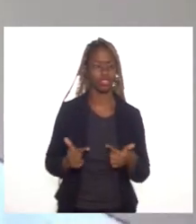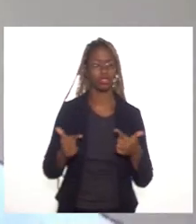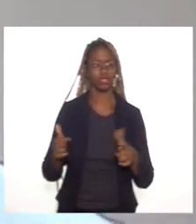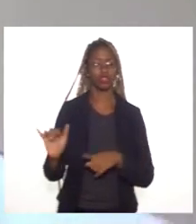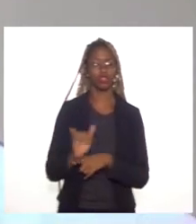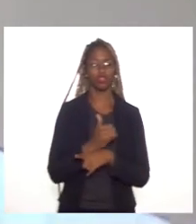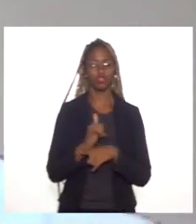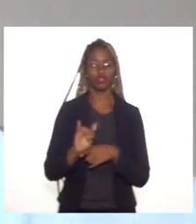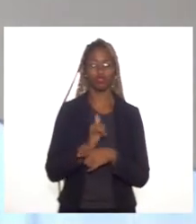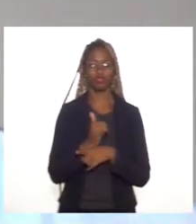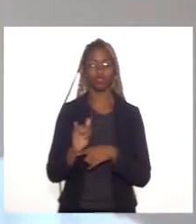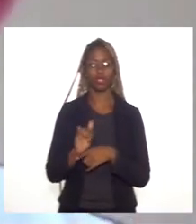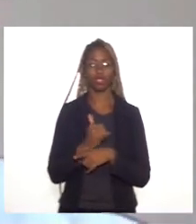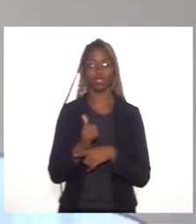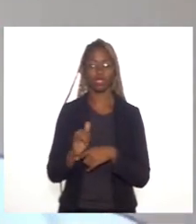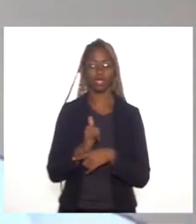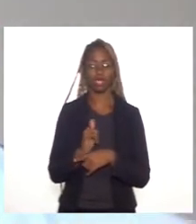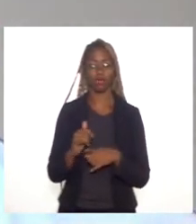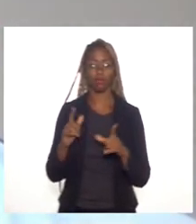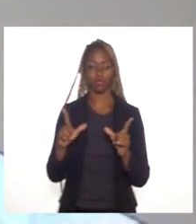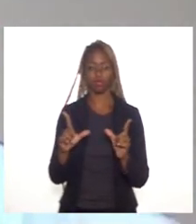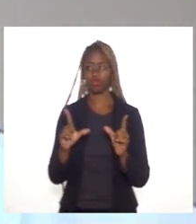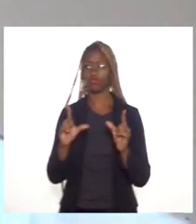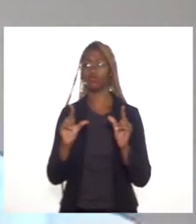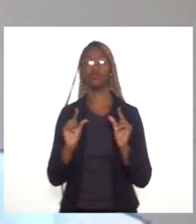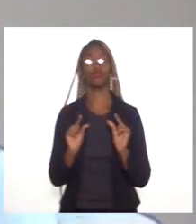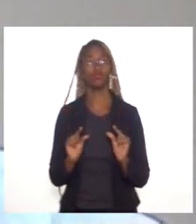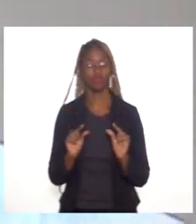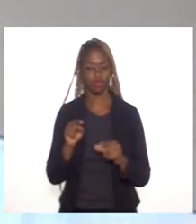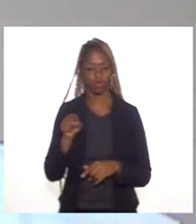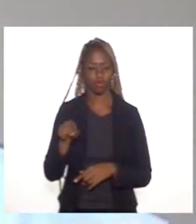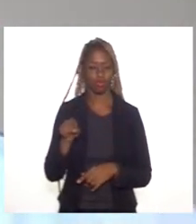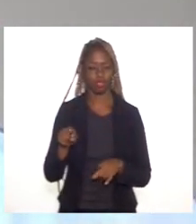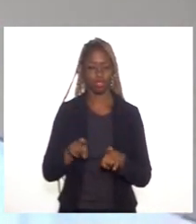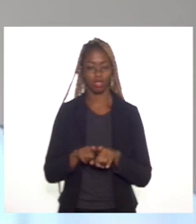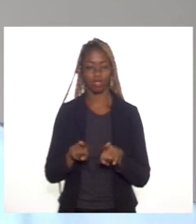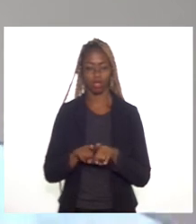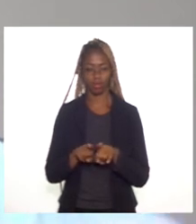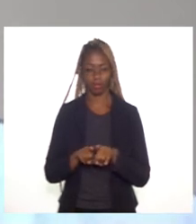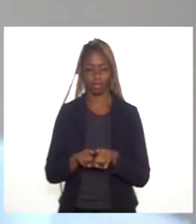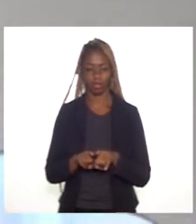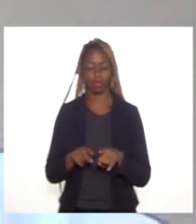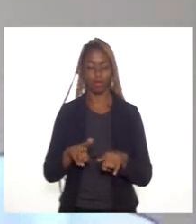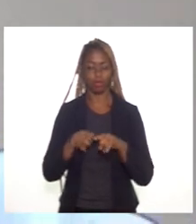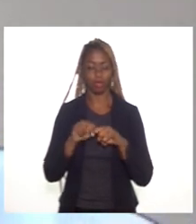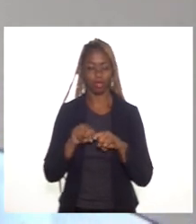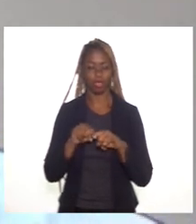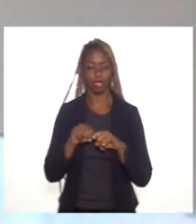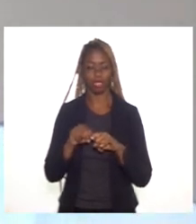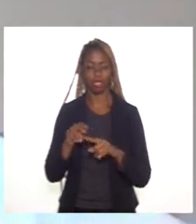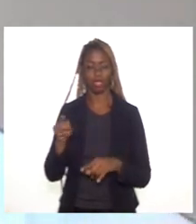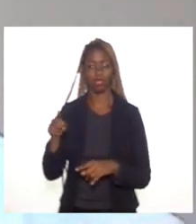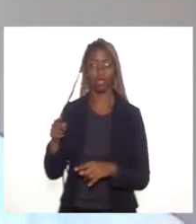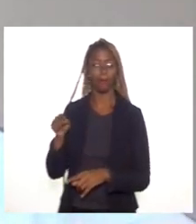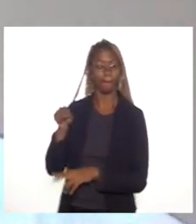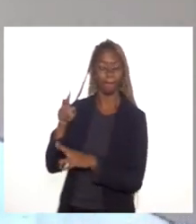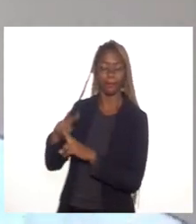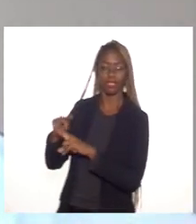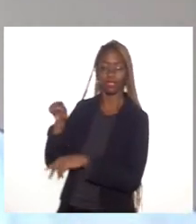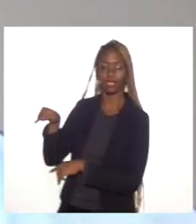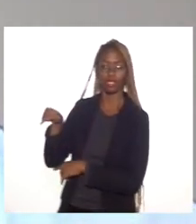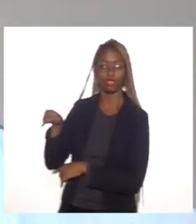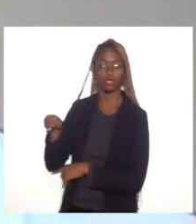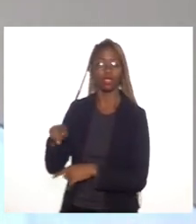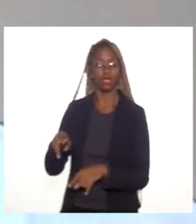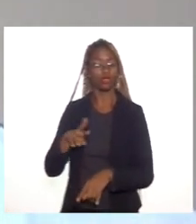estratégias para asfixiar os negócios do crime, é preciso jogar muito peso nisso, né? E eu costumo dizer,